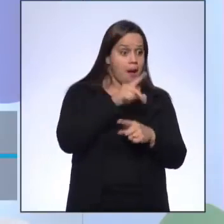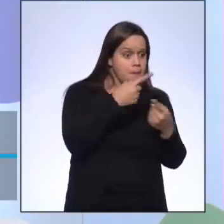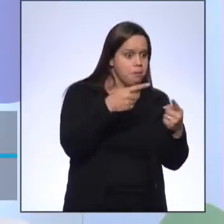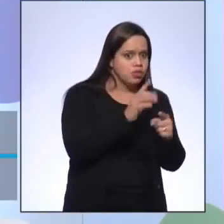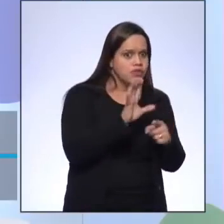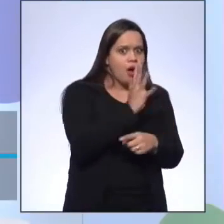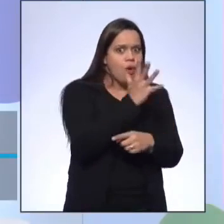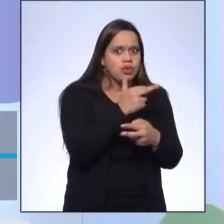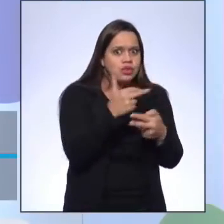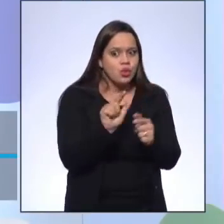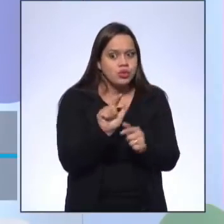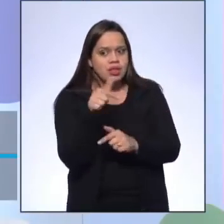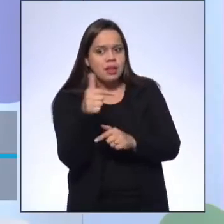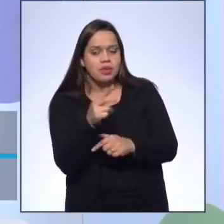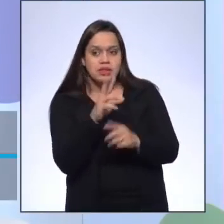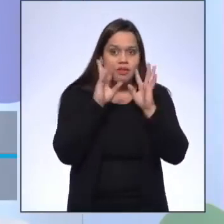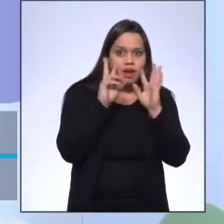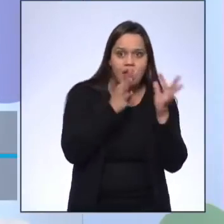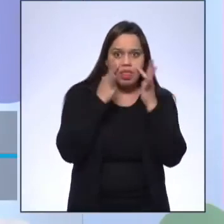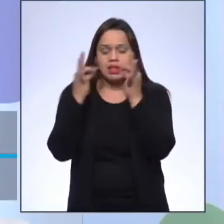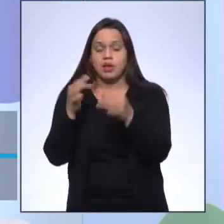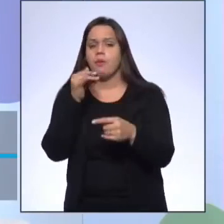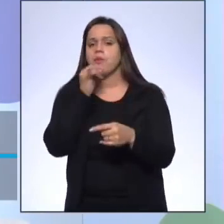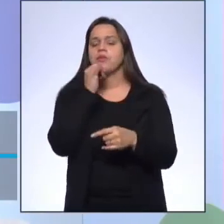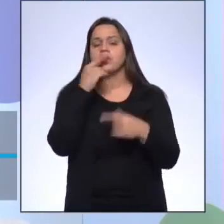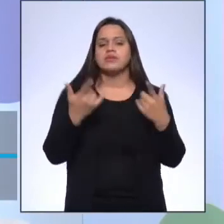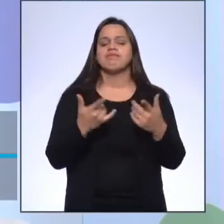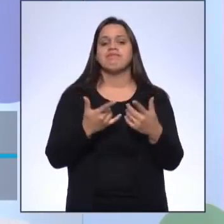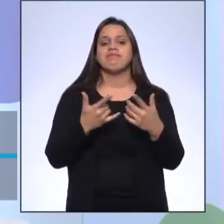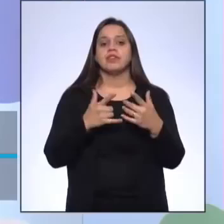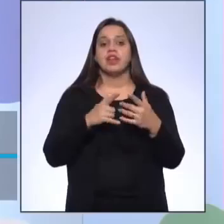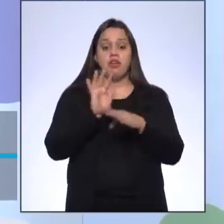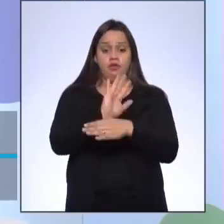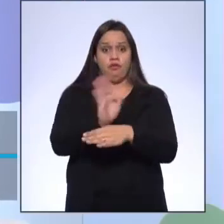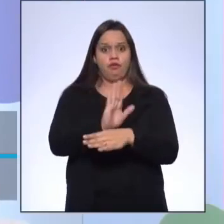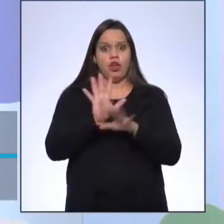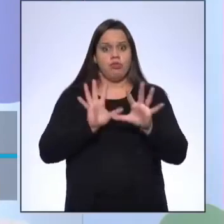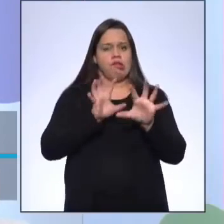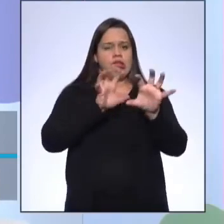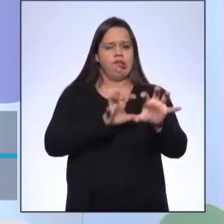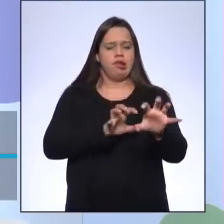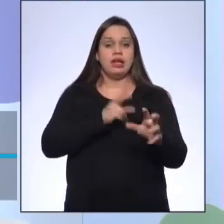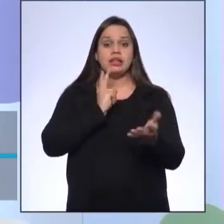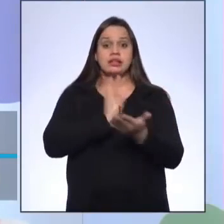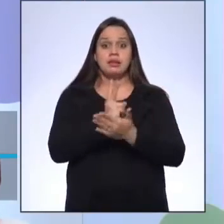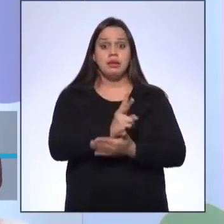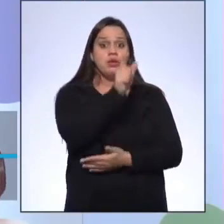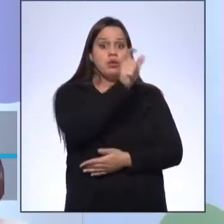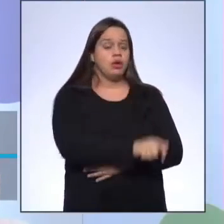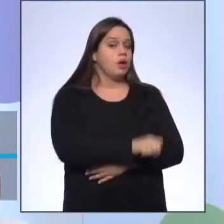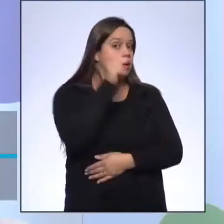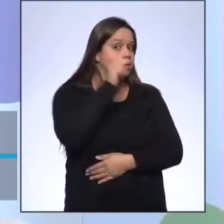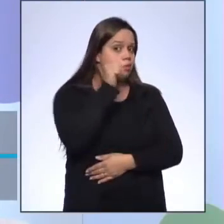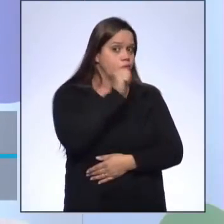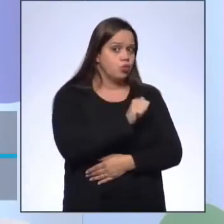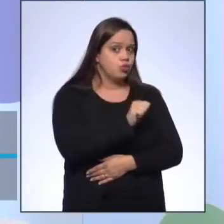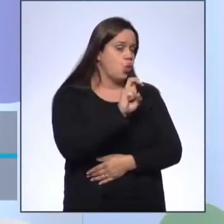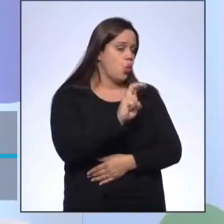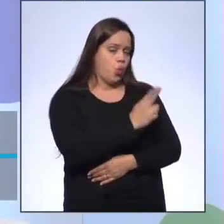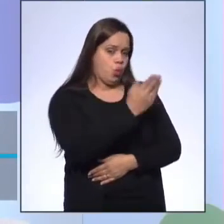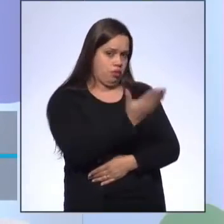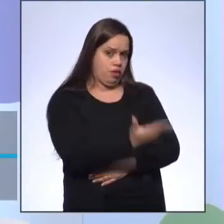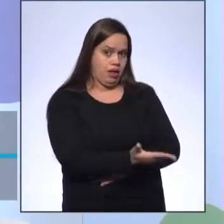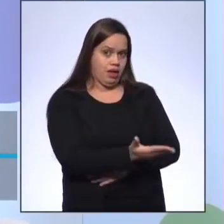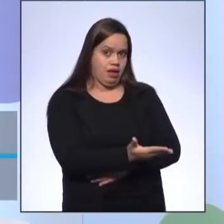seguinte. Vamos lembrar, por exemplo, filme de terror. Sempre quando a mocinha, né, ou a pessoa que está ali,